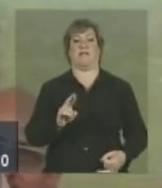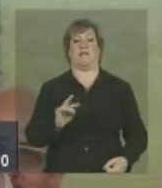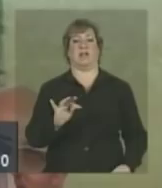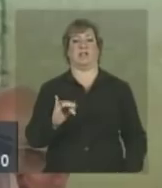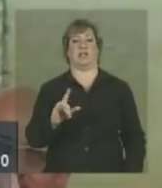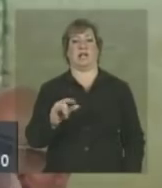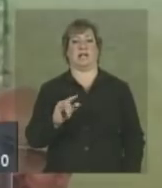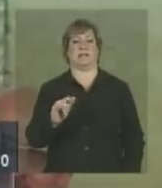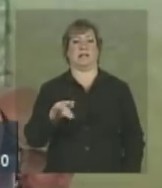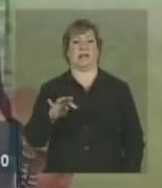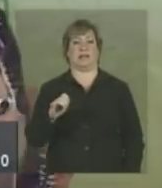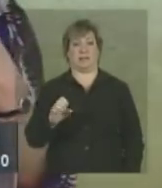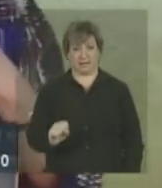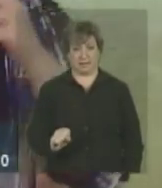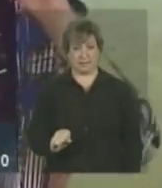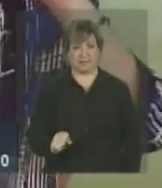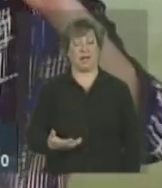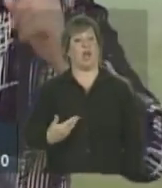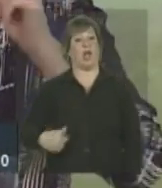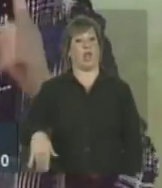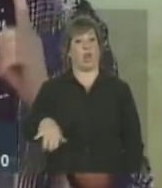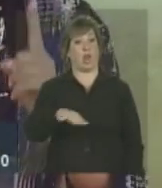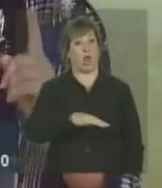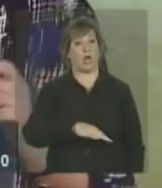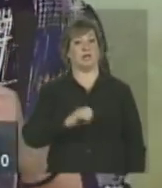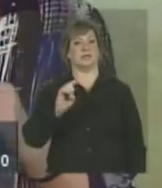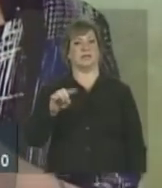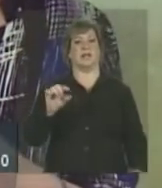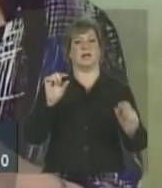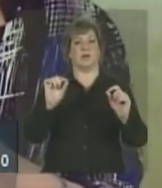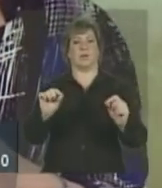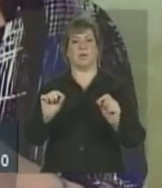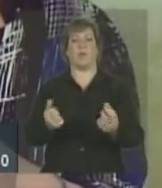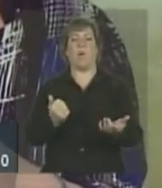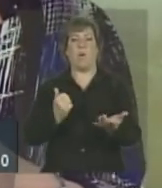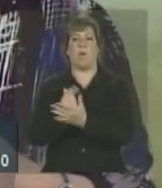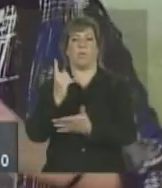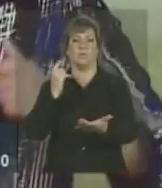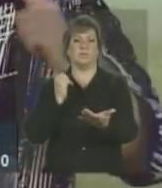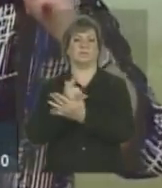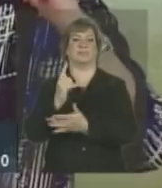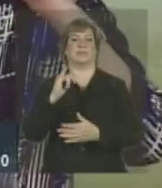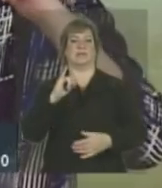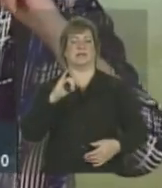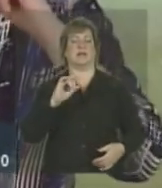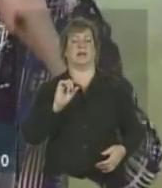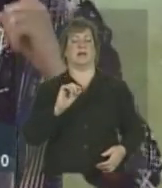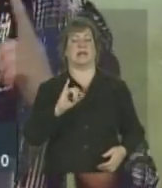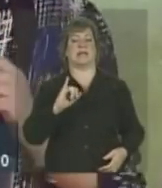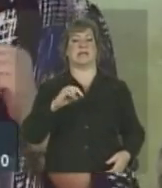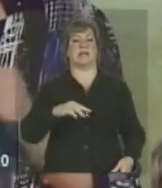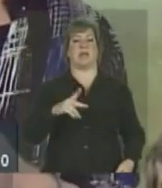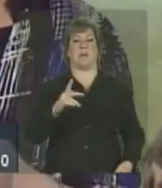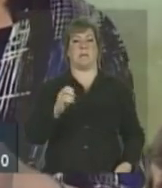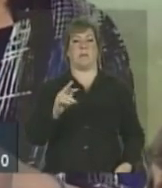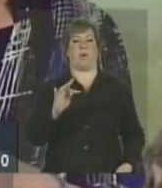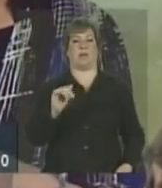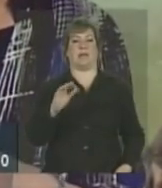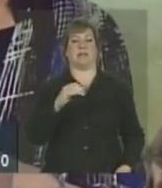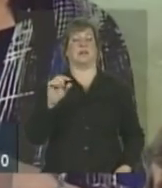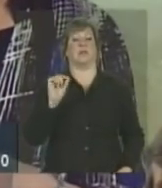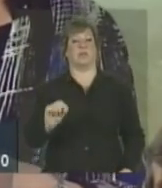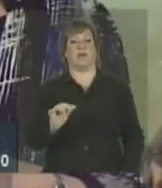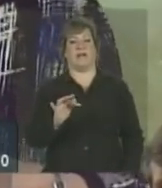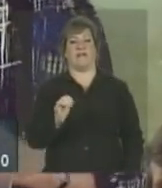fertilizante. Nós somos importadores de fertilizantes. Nós somos dependentes de